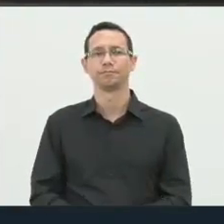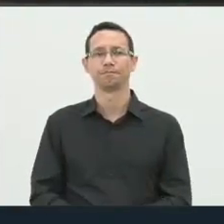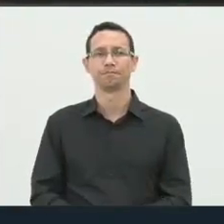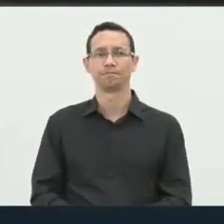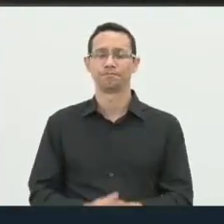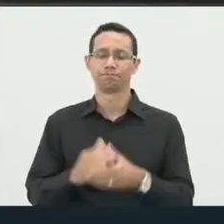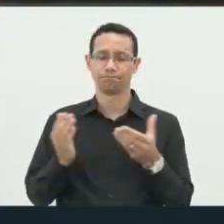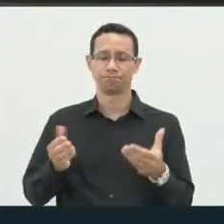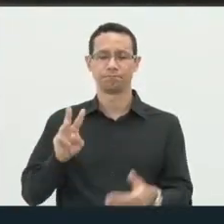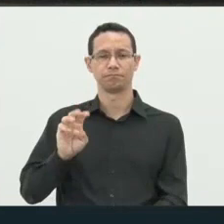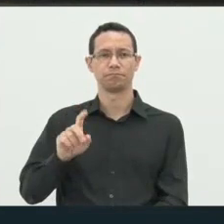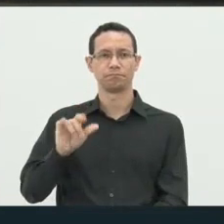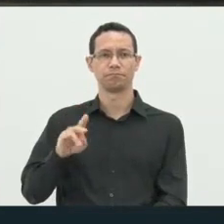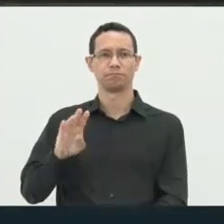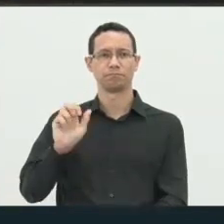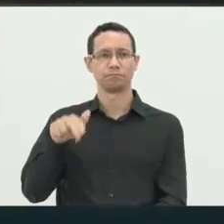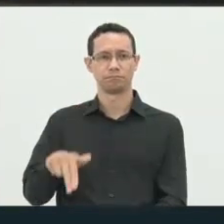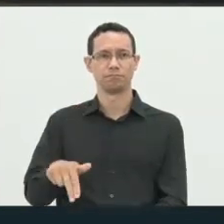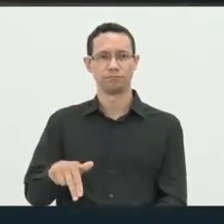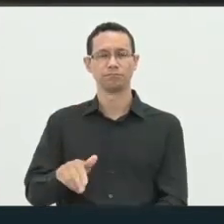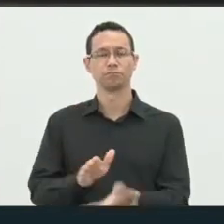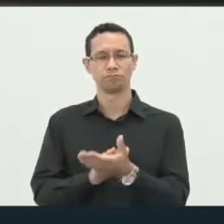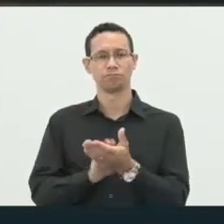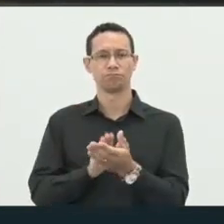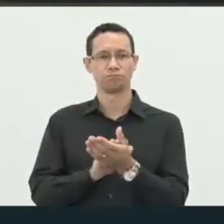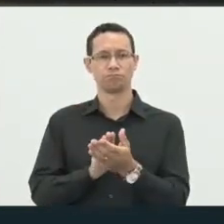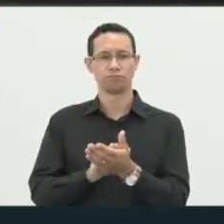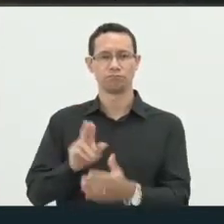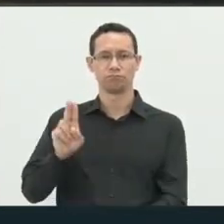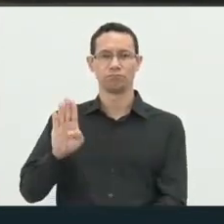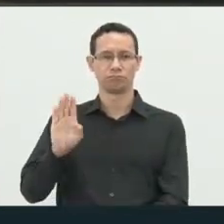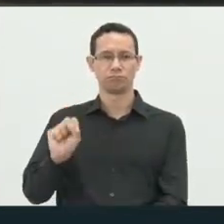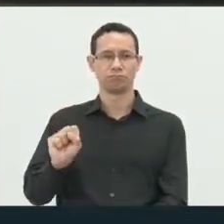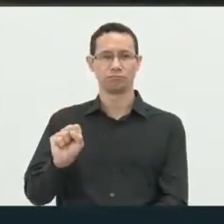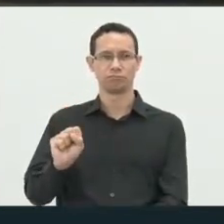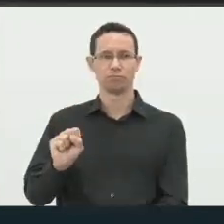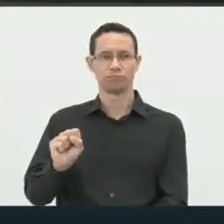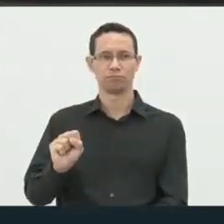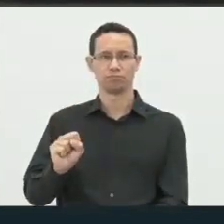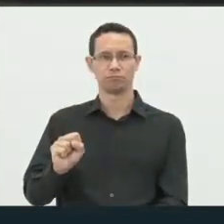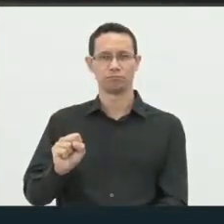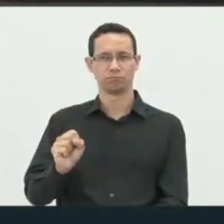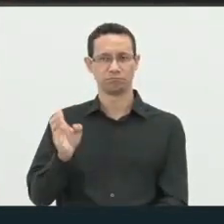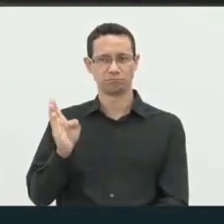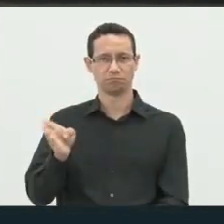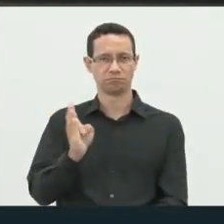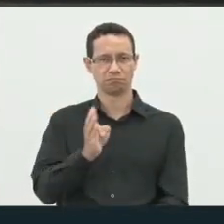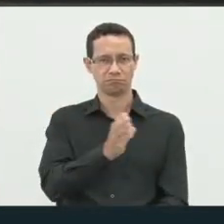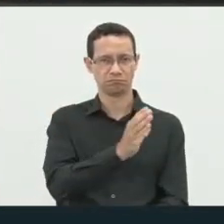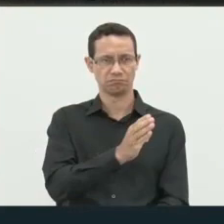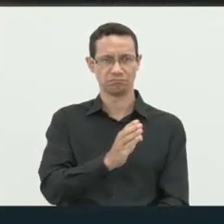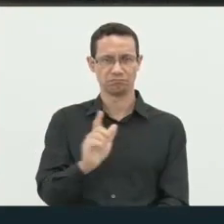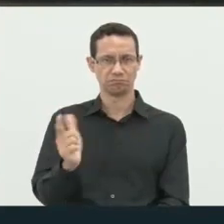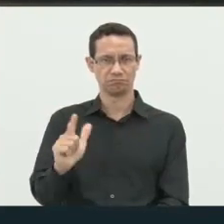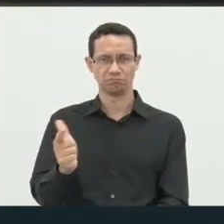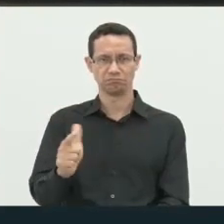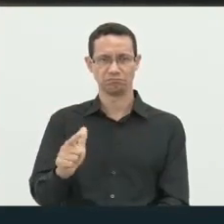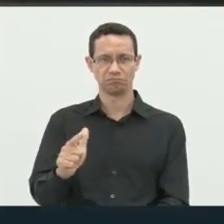Wellington veio aqui elogiou aqui as UBS eu acho que não tá aí nas ubesp toda não viu Wellington